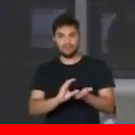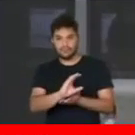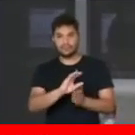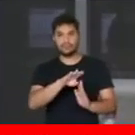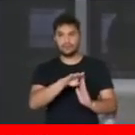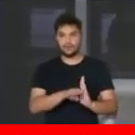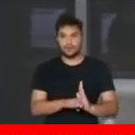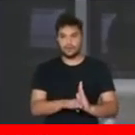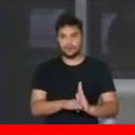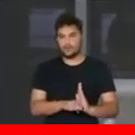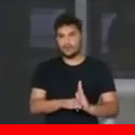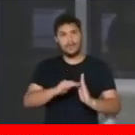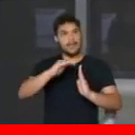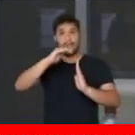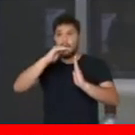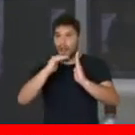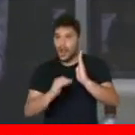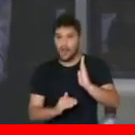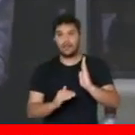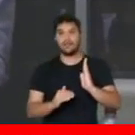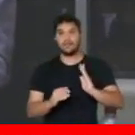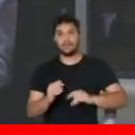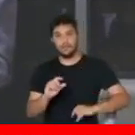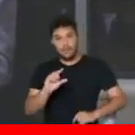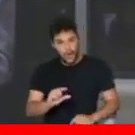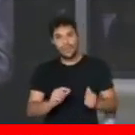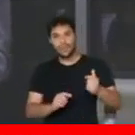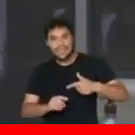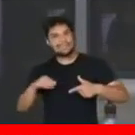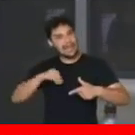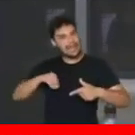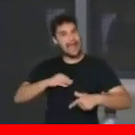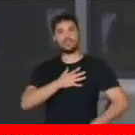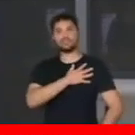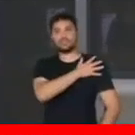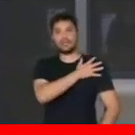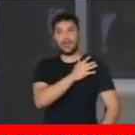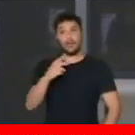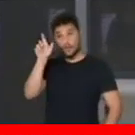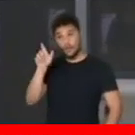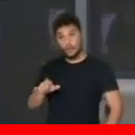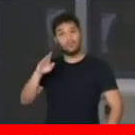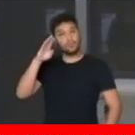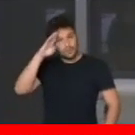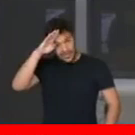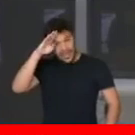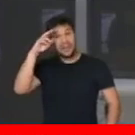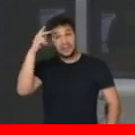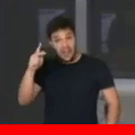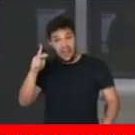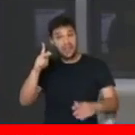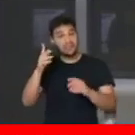seja, menor do que o salário dos generais bolsonaristas que estão com boquinha no governo, lambendo